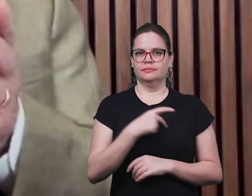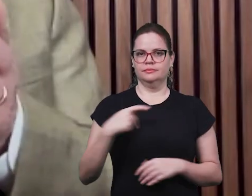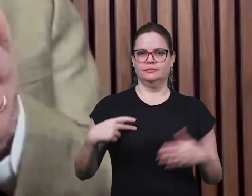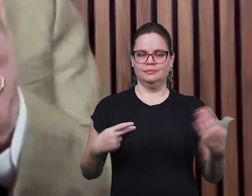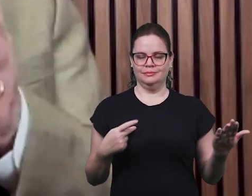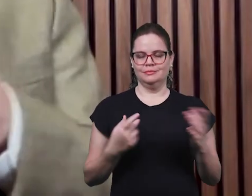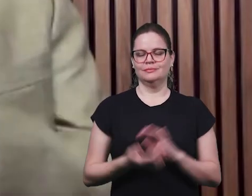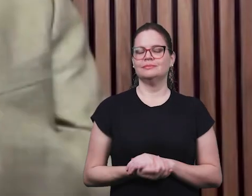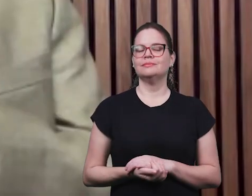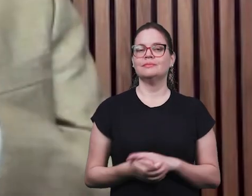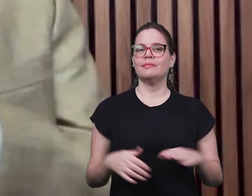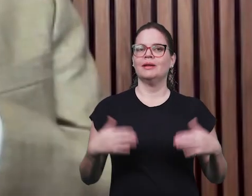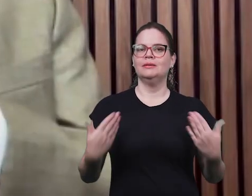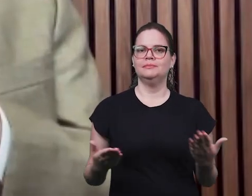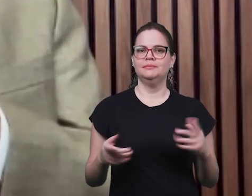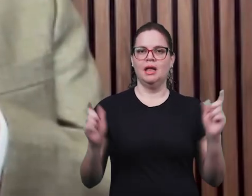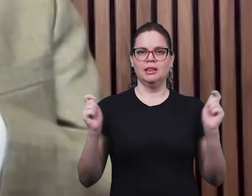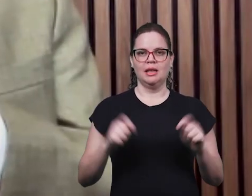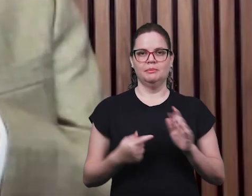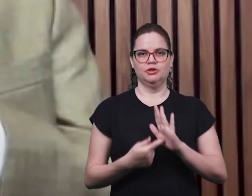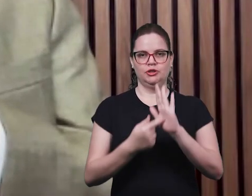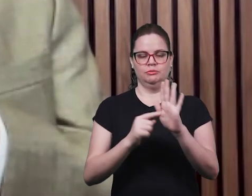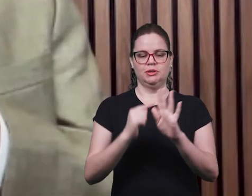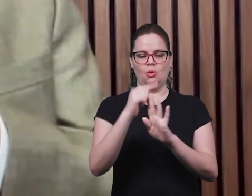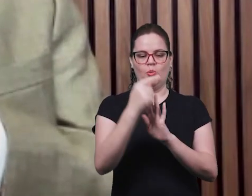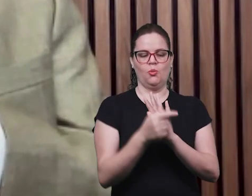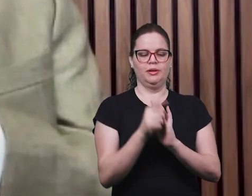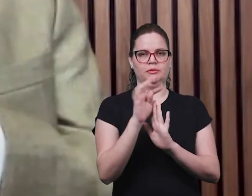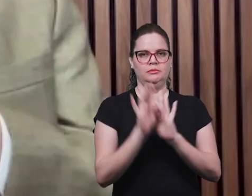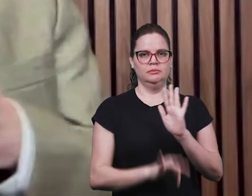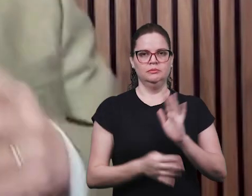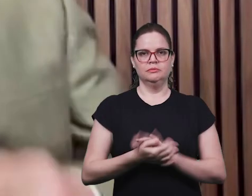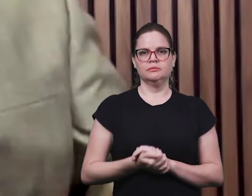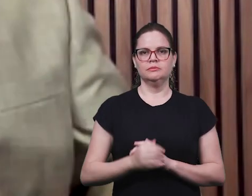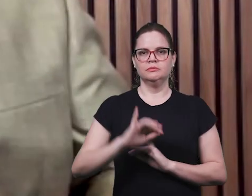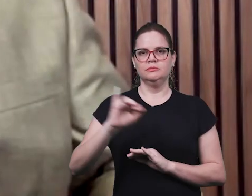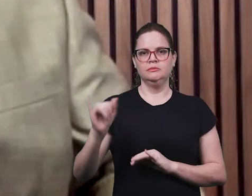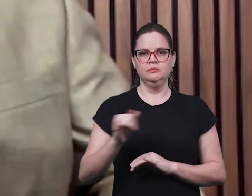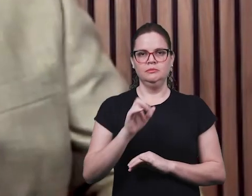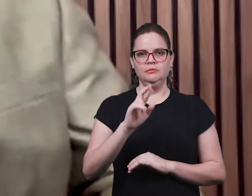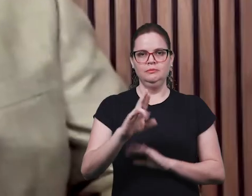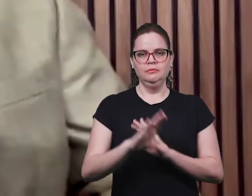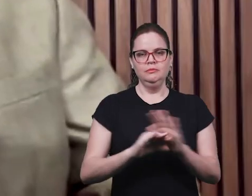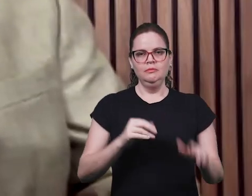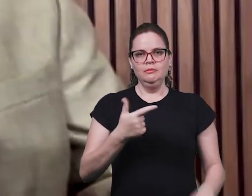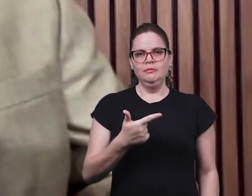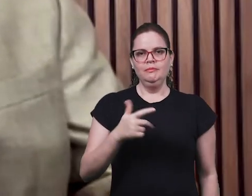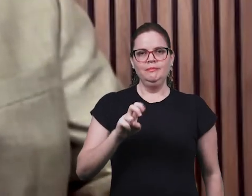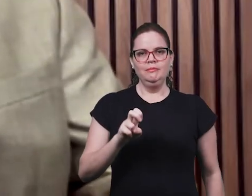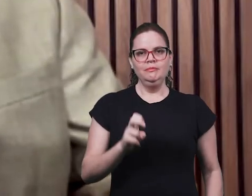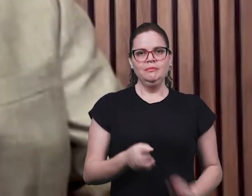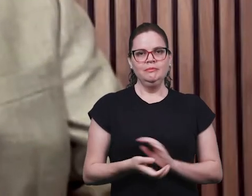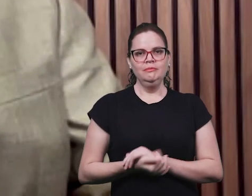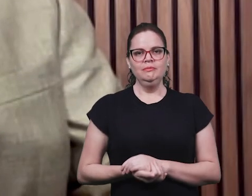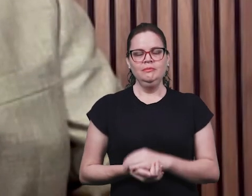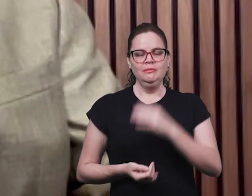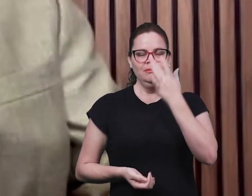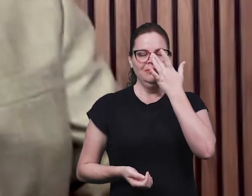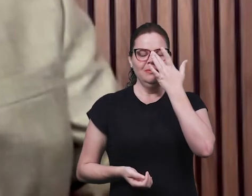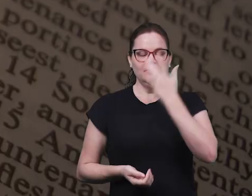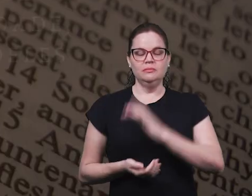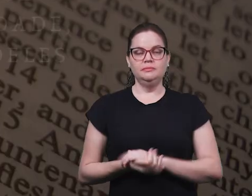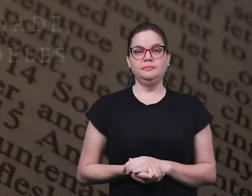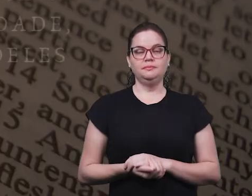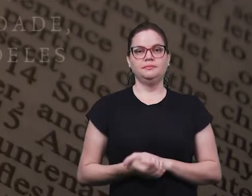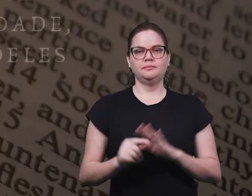gente pode citar pelo menos 4 textos, né? O primeiro deles, em Jeremias, capítulo 25,